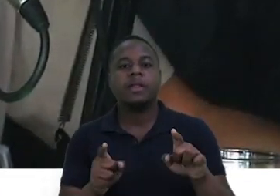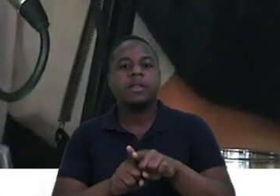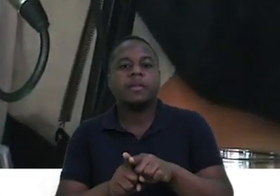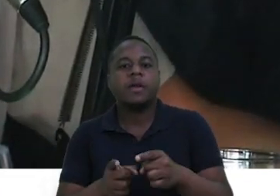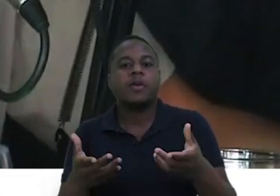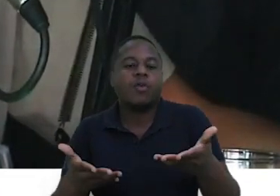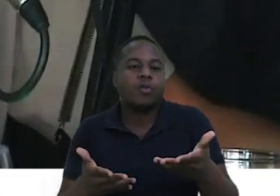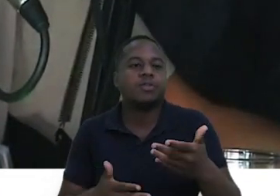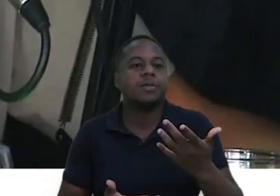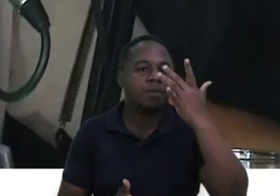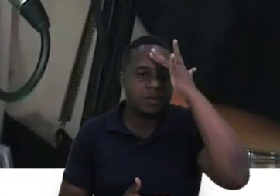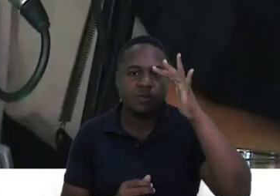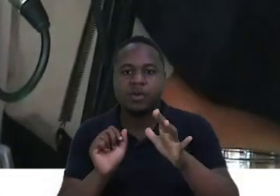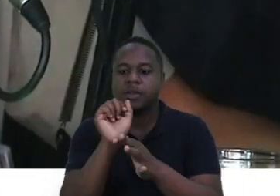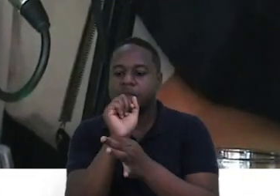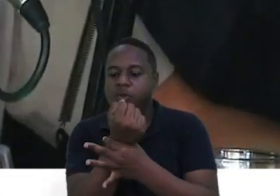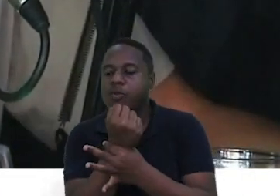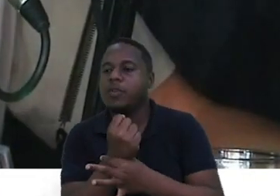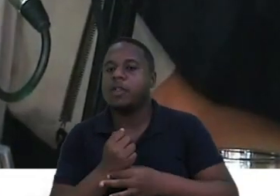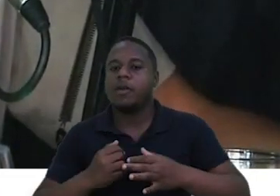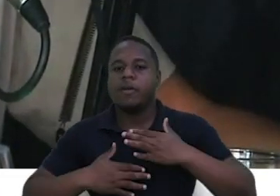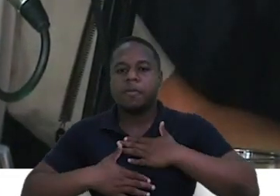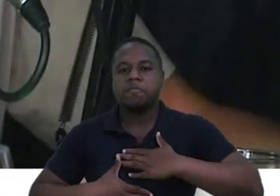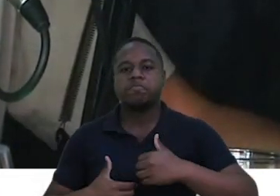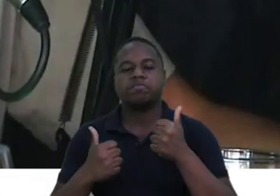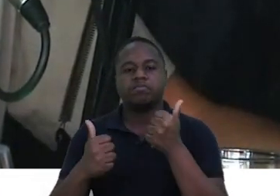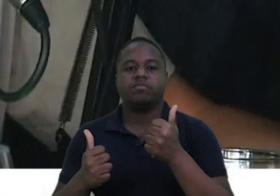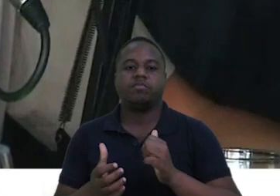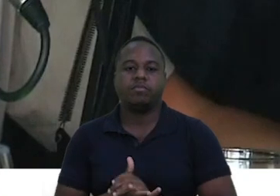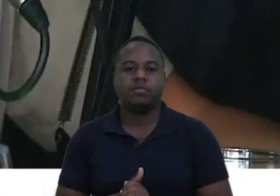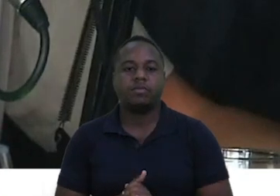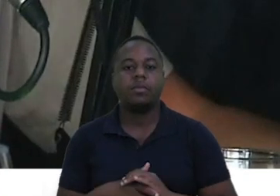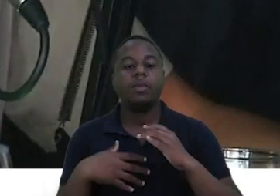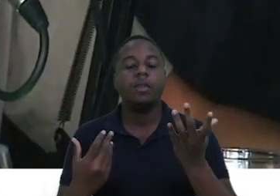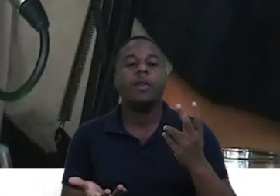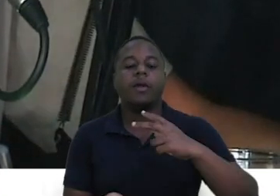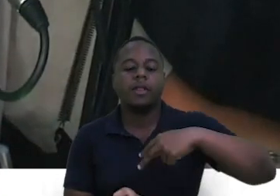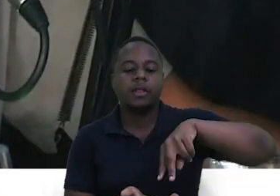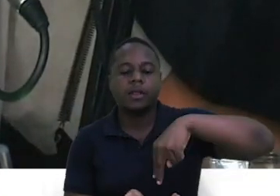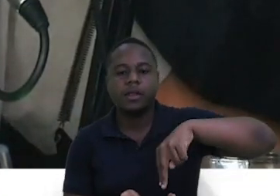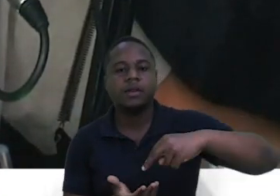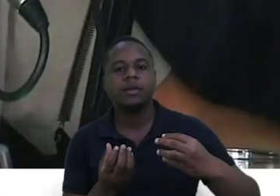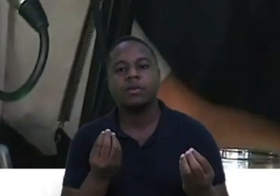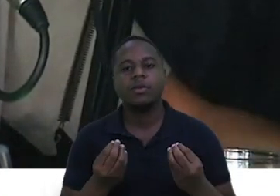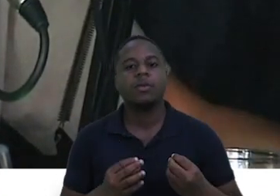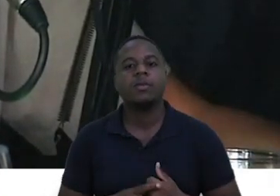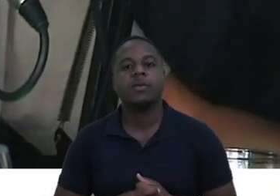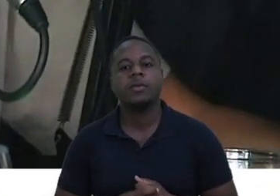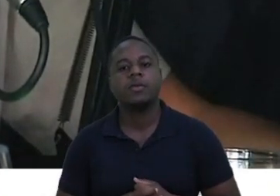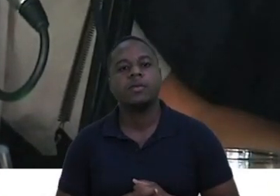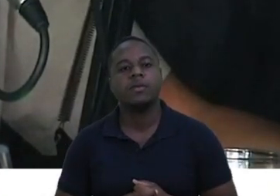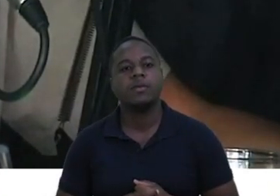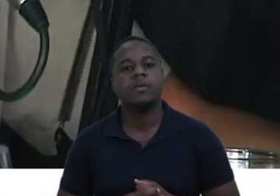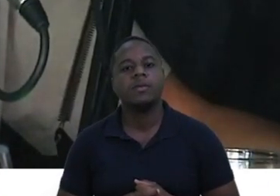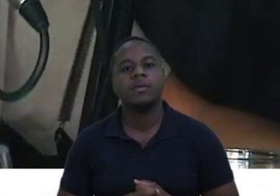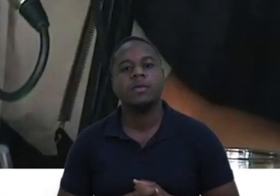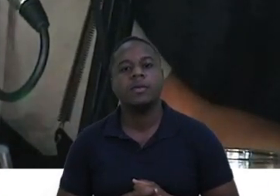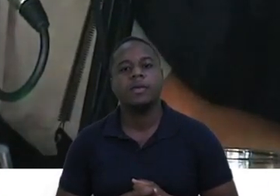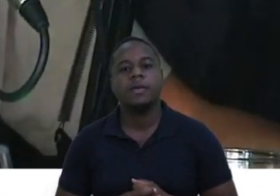ficar confortáveis, seguras e bem. Então, a dança a gente traz nesse momento